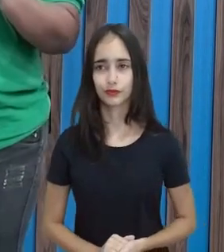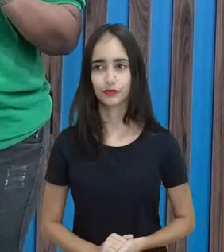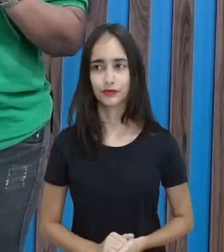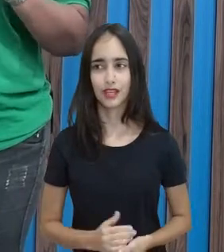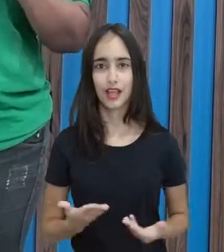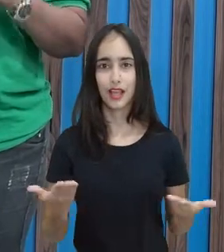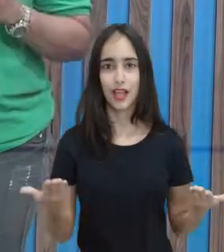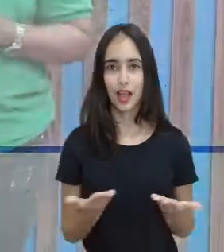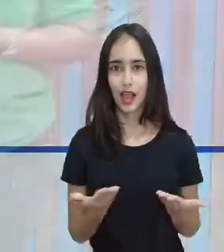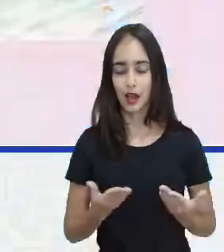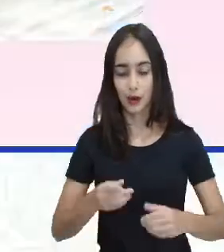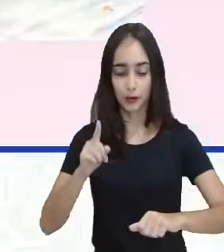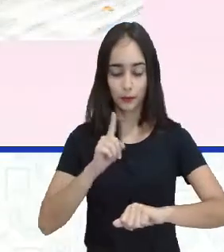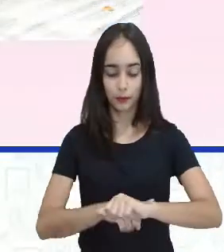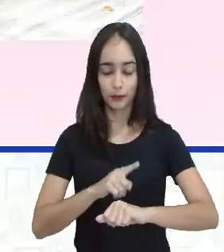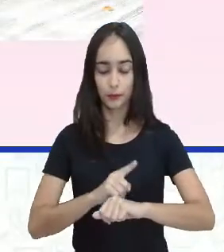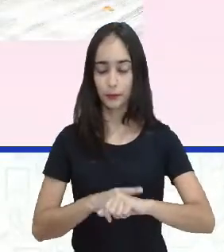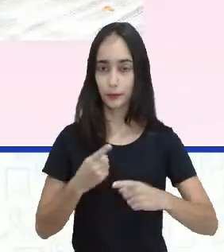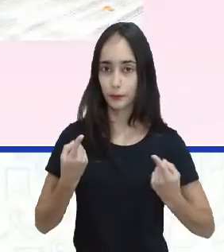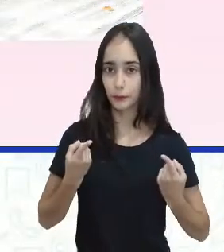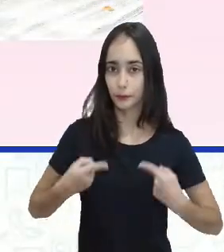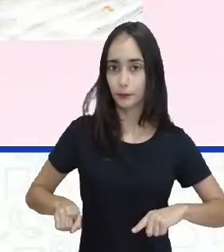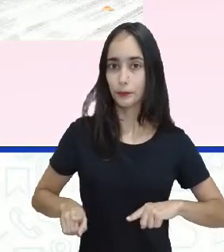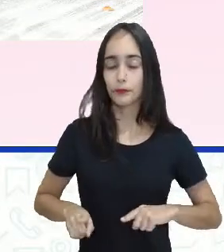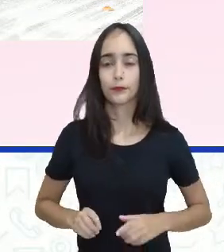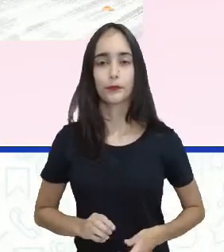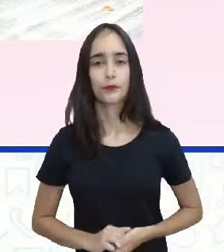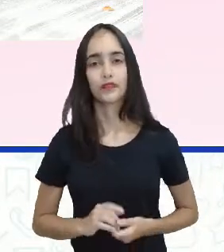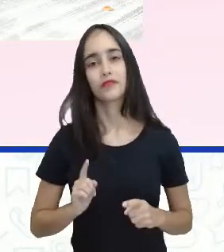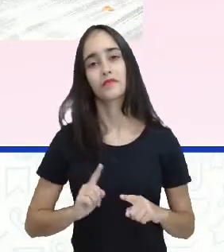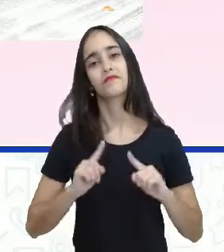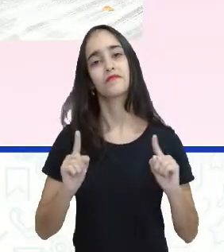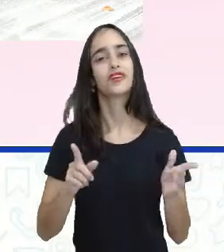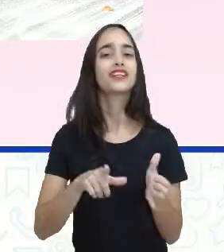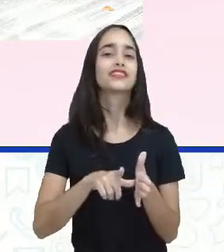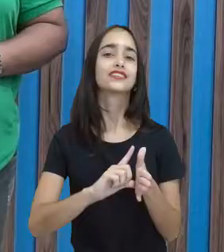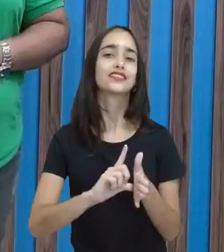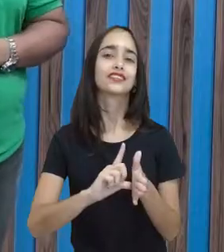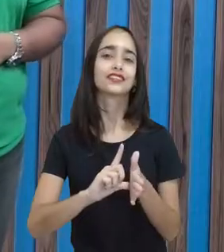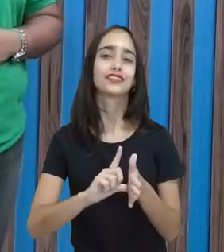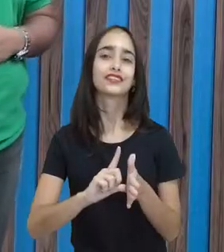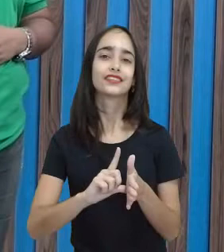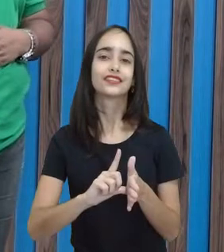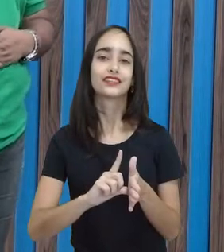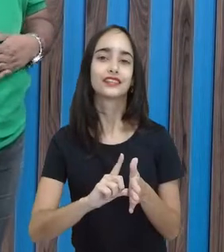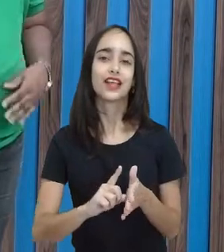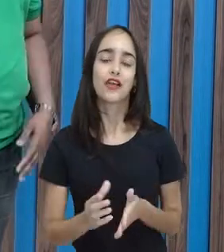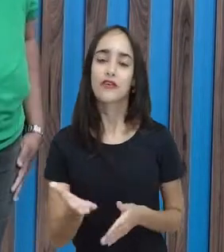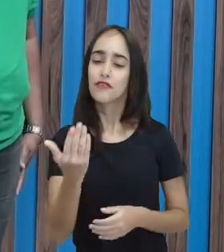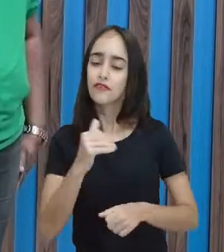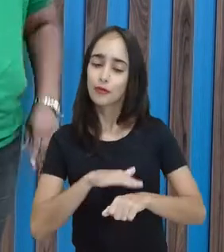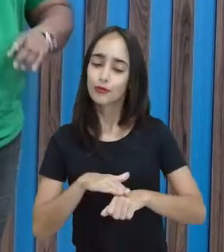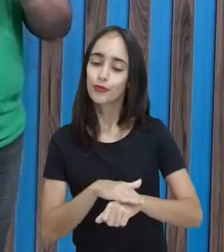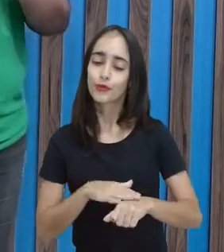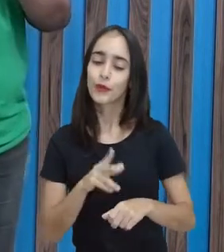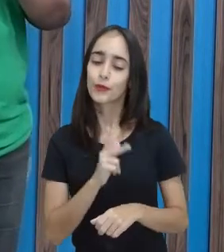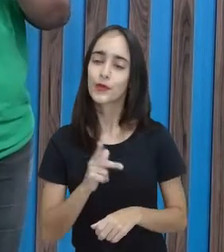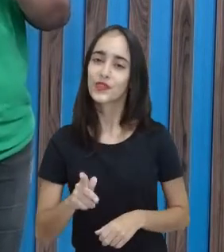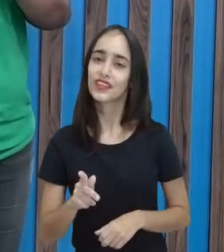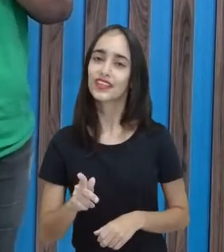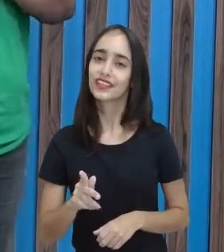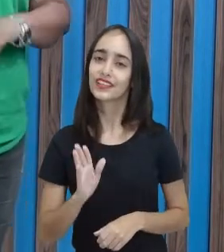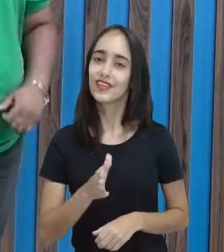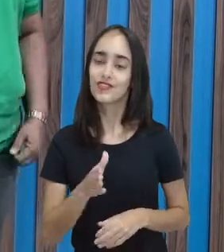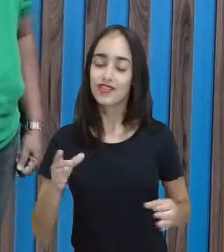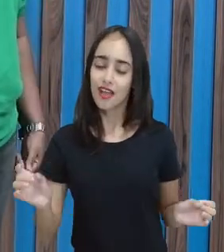E aqui a hora do desafio. Mas antes, o comentário, professora Tânia. Já está chegando a